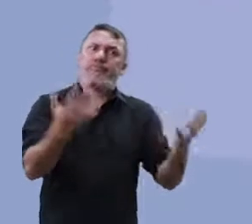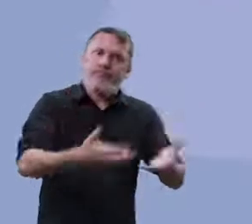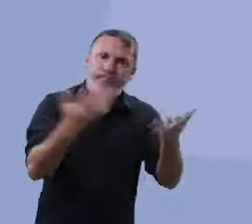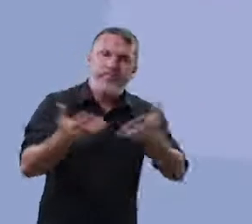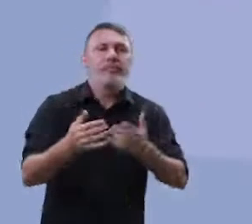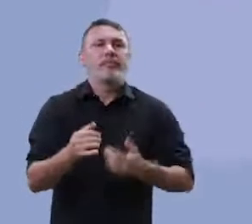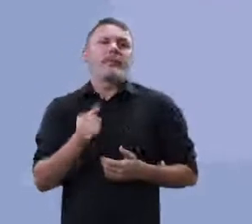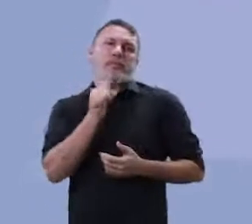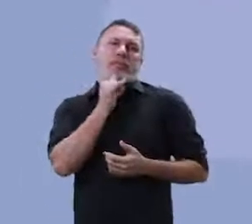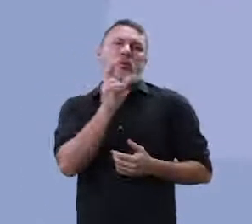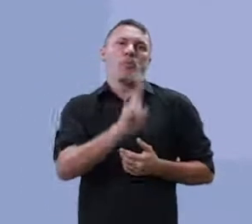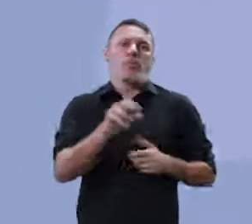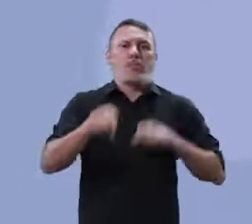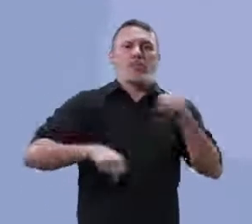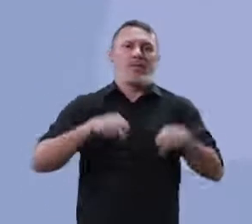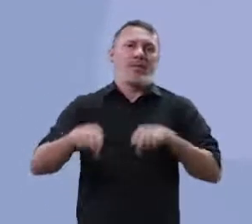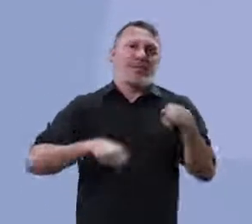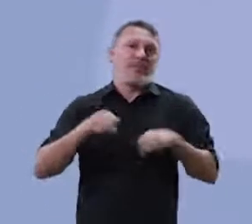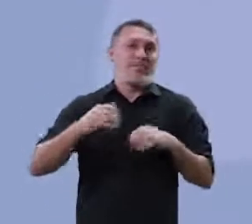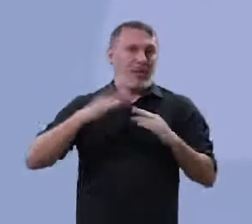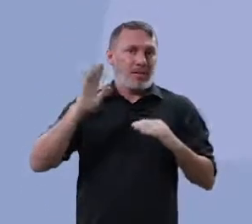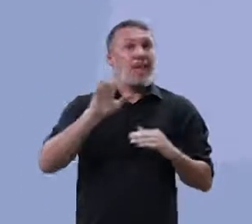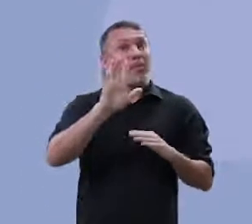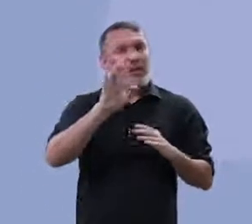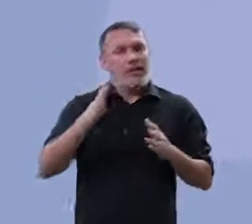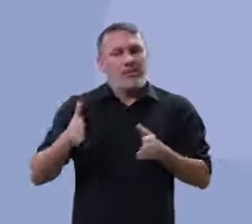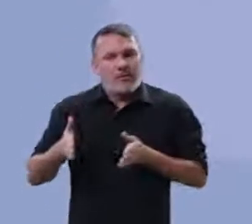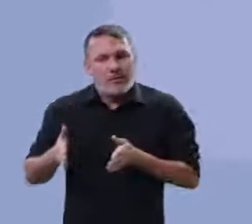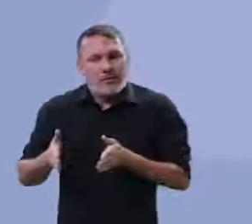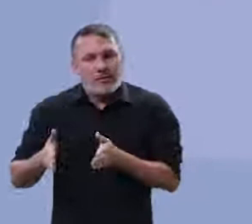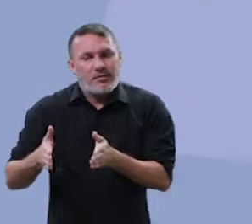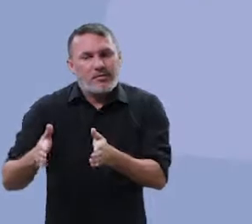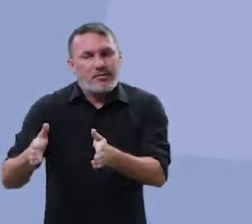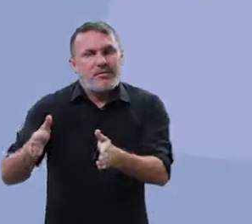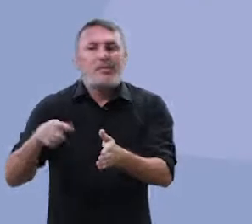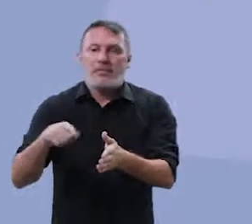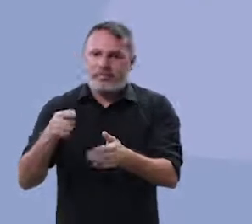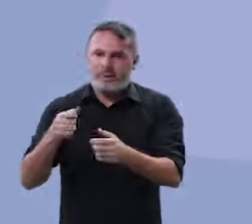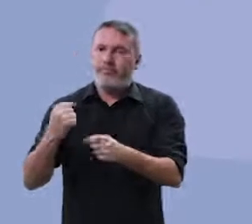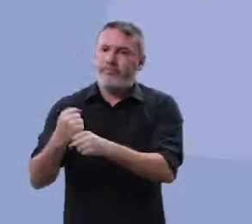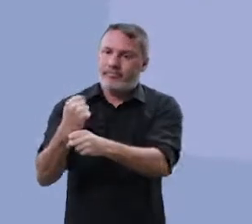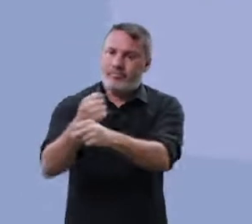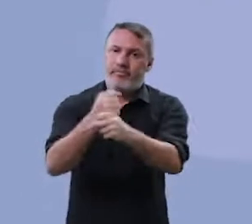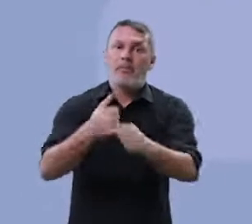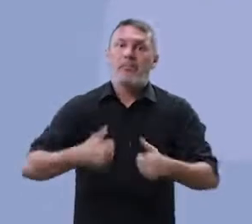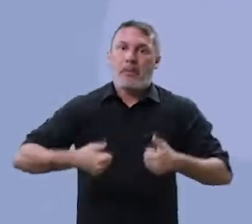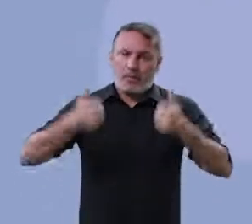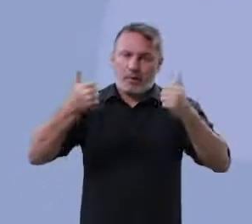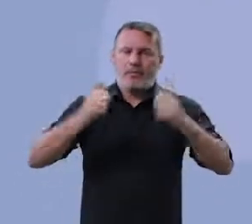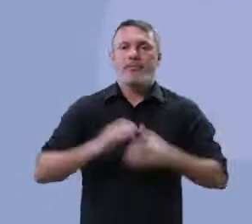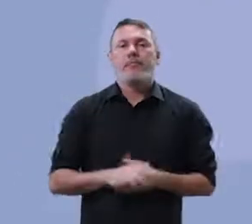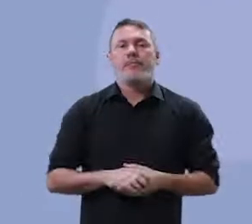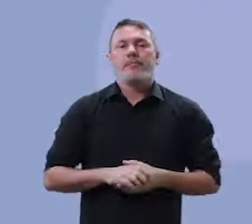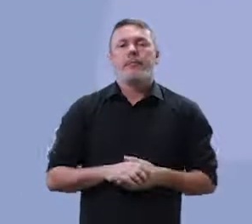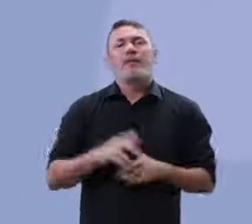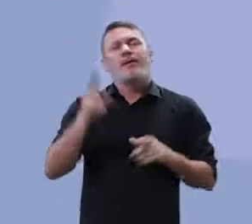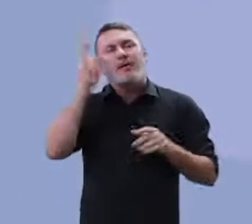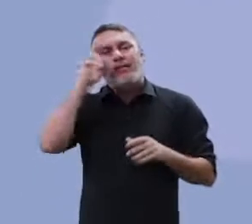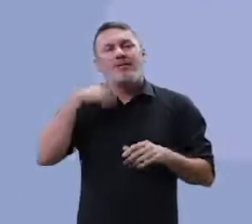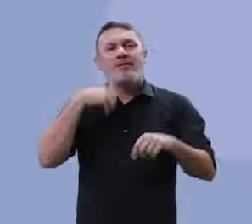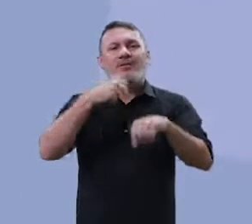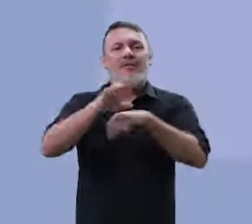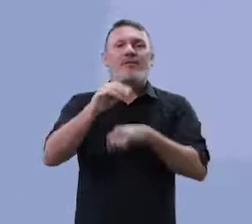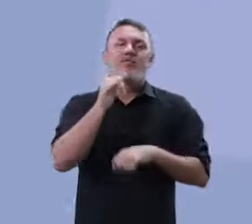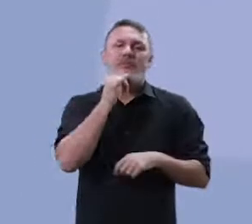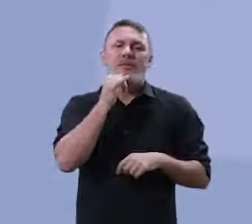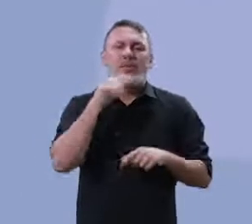das bikes. É claro que eu preciso melhorar a ciclovia. Eu tenho a questão da... Lembra que eu falei com vocês dos